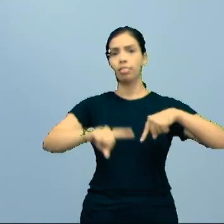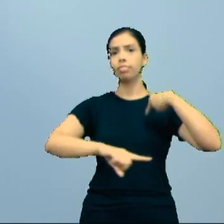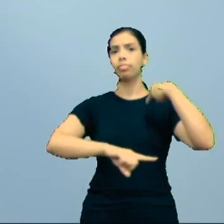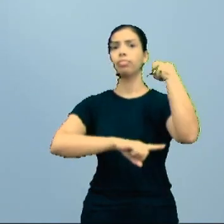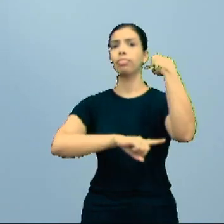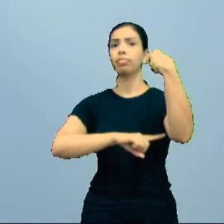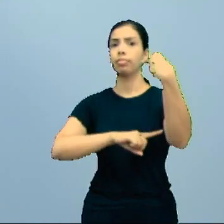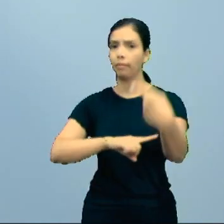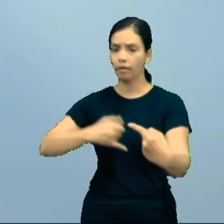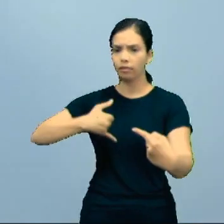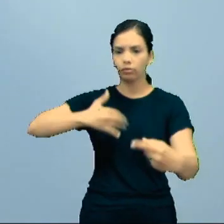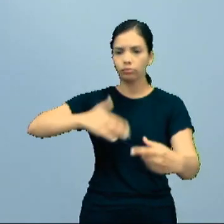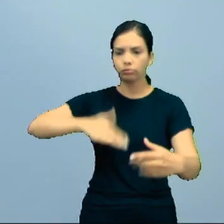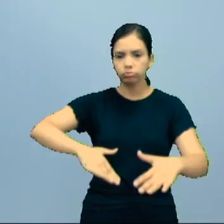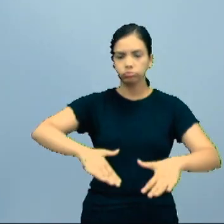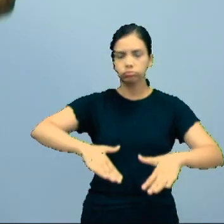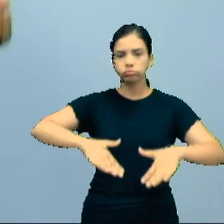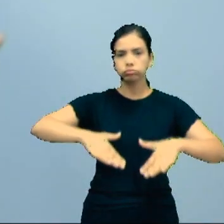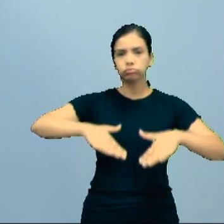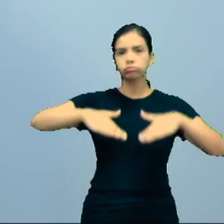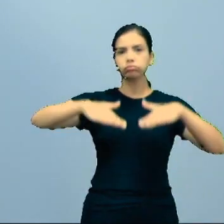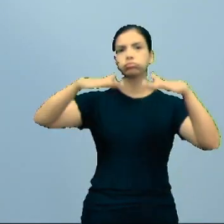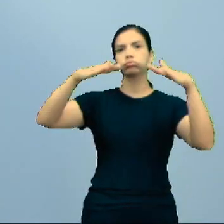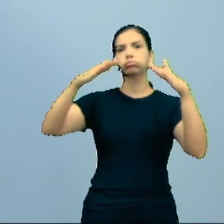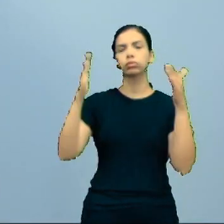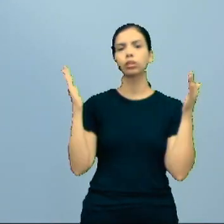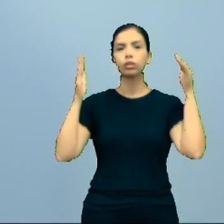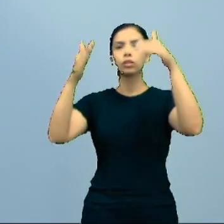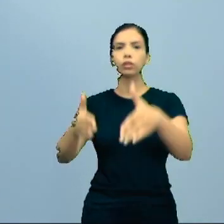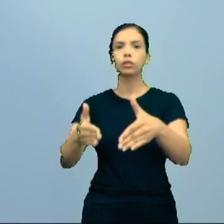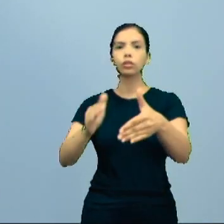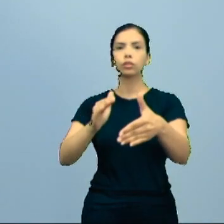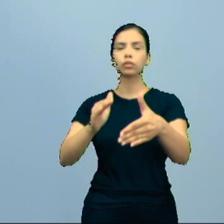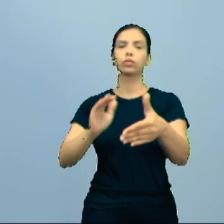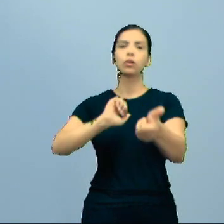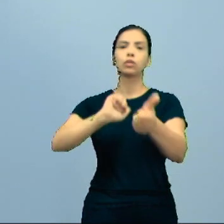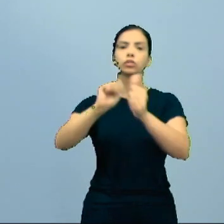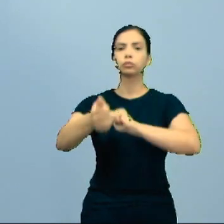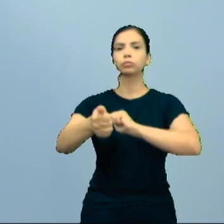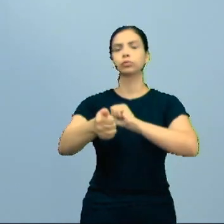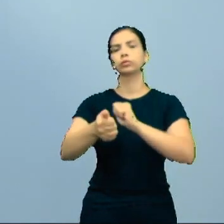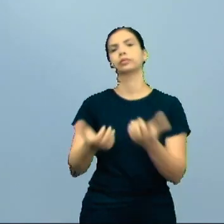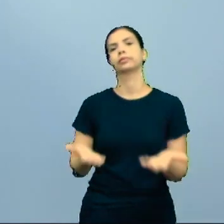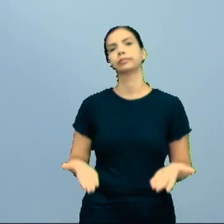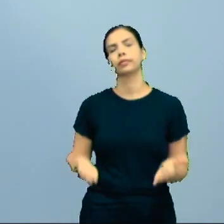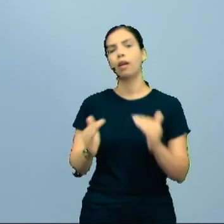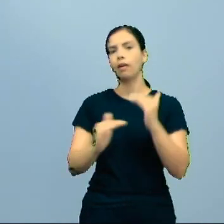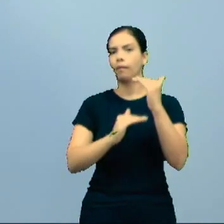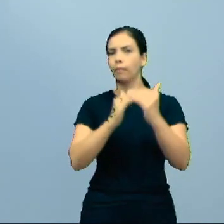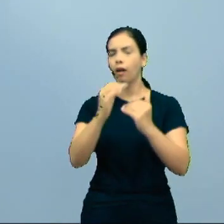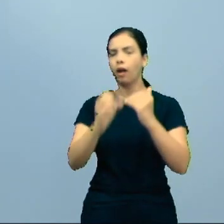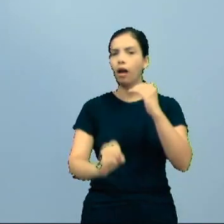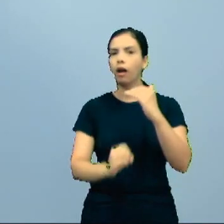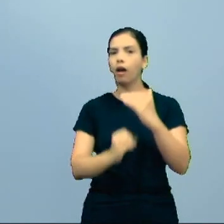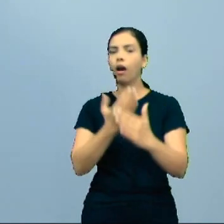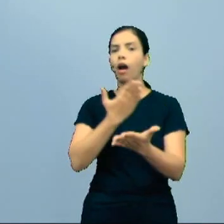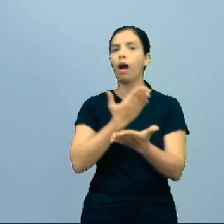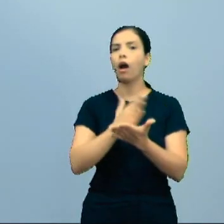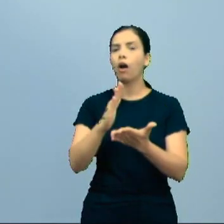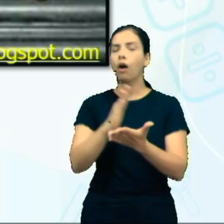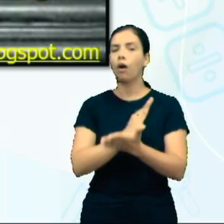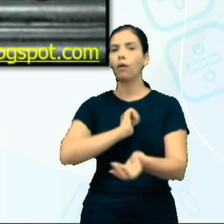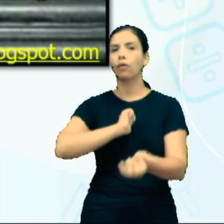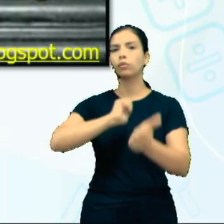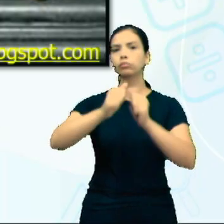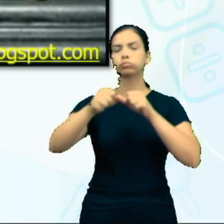certa idade ela se direcione para uma modalidade específica. Então é um processo que acontece em alguns esportes, como podemos ver